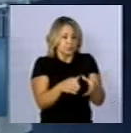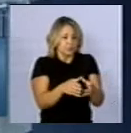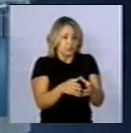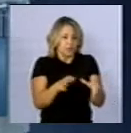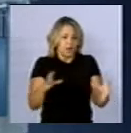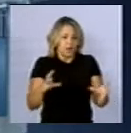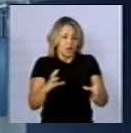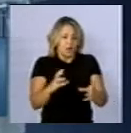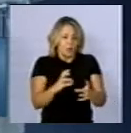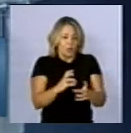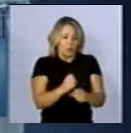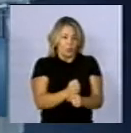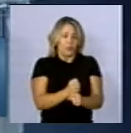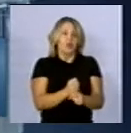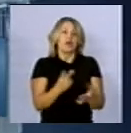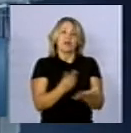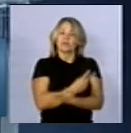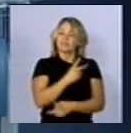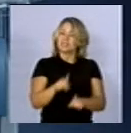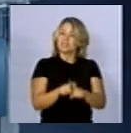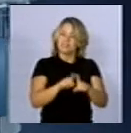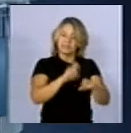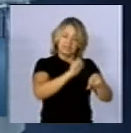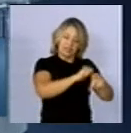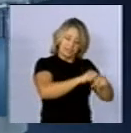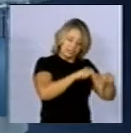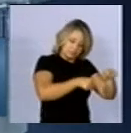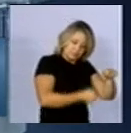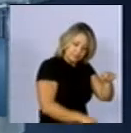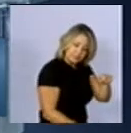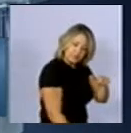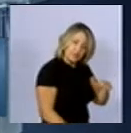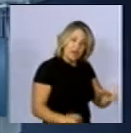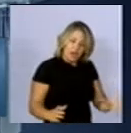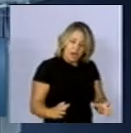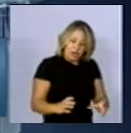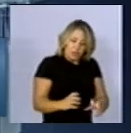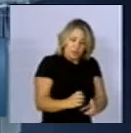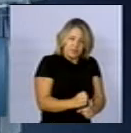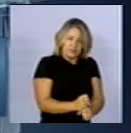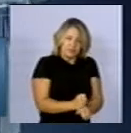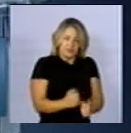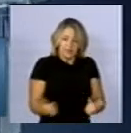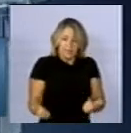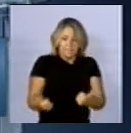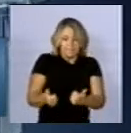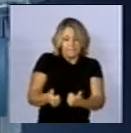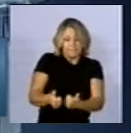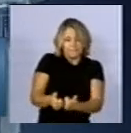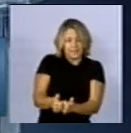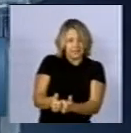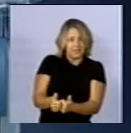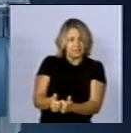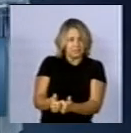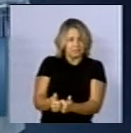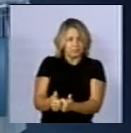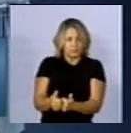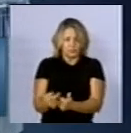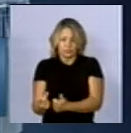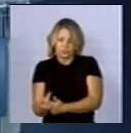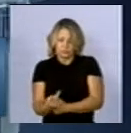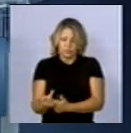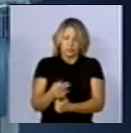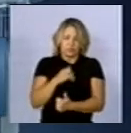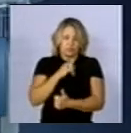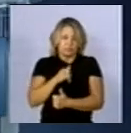exatamente como ocorre no caso da linha subterrânea a compactação é a aproximação desses Condutores entre si o que é